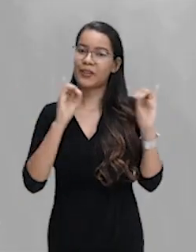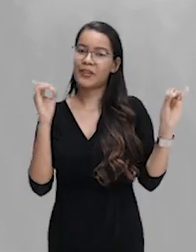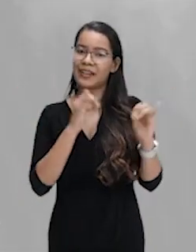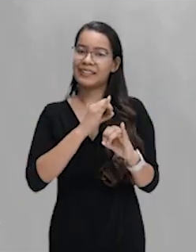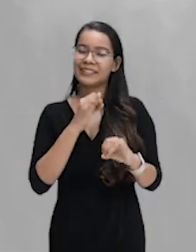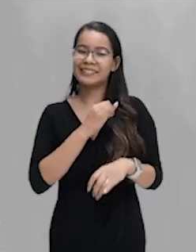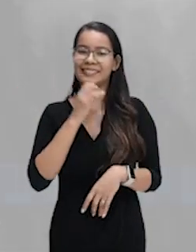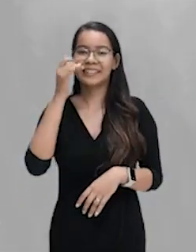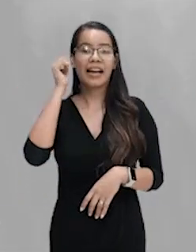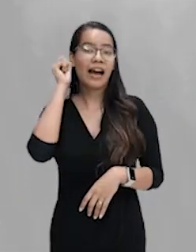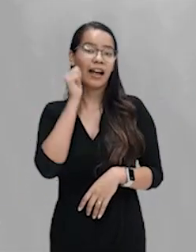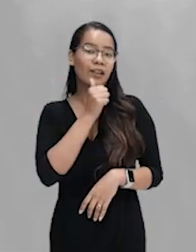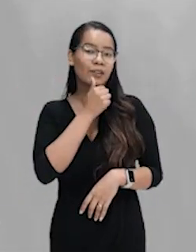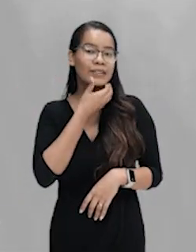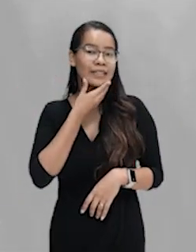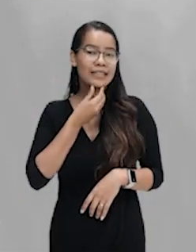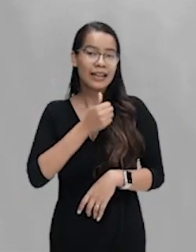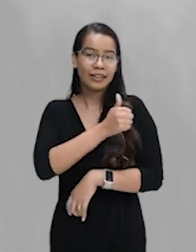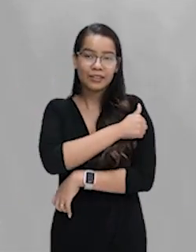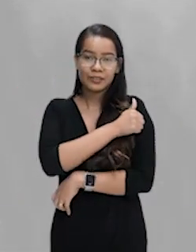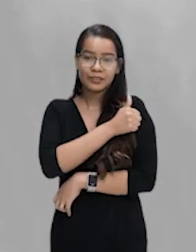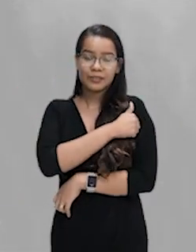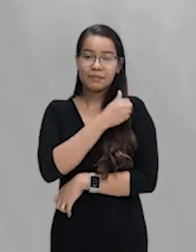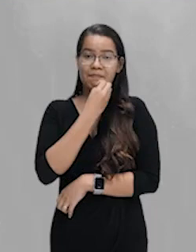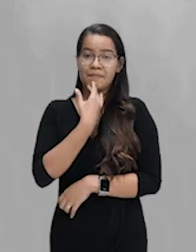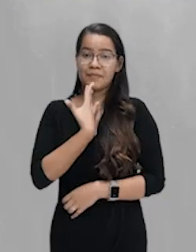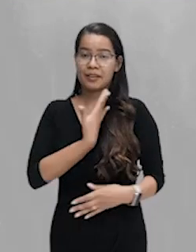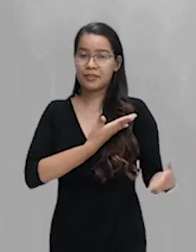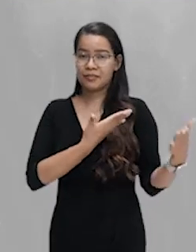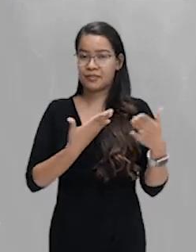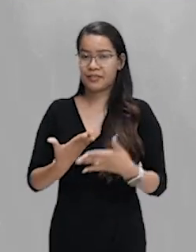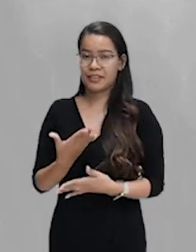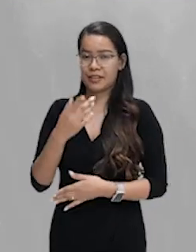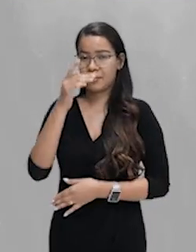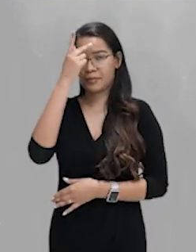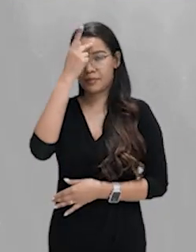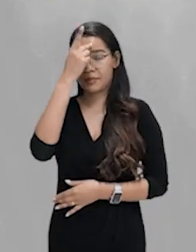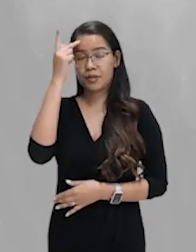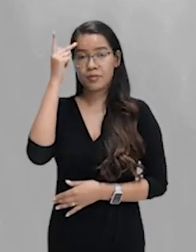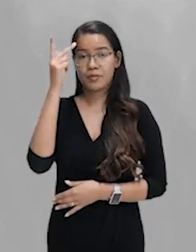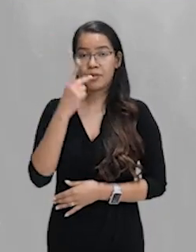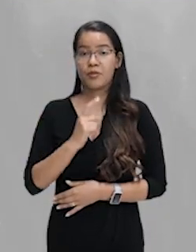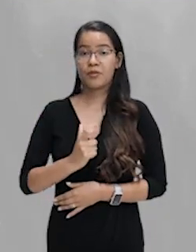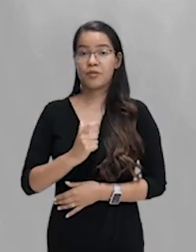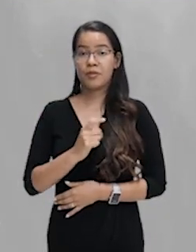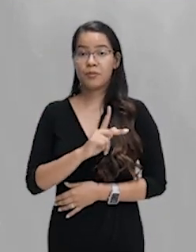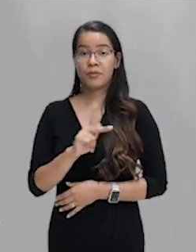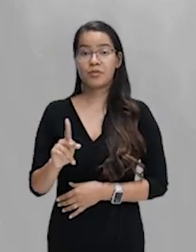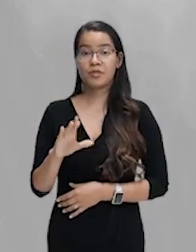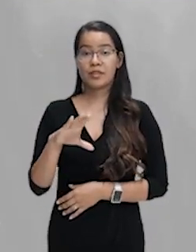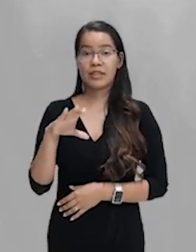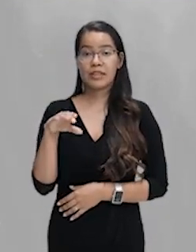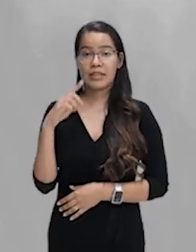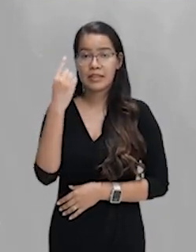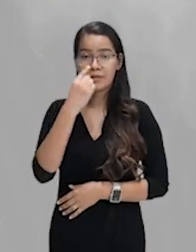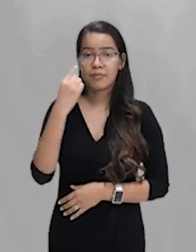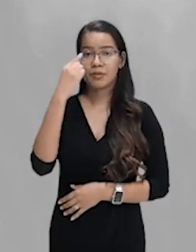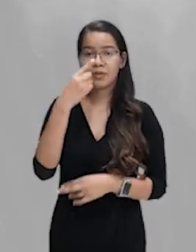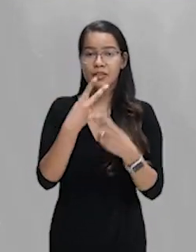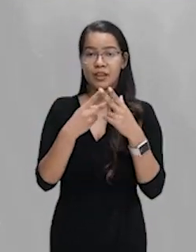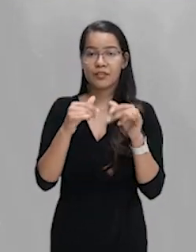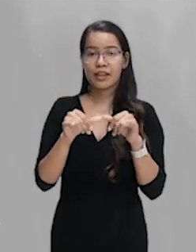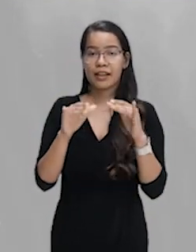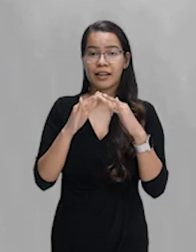Olá, chicos e chicas, bem-vindos. A professora de espanhol, Leda Jane, aqui na área para vocês, do hashtag Fique em